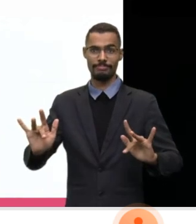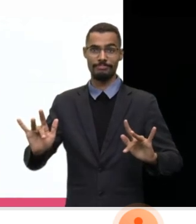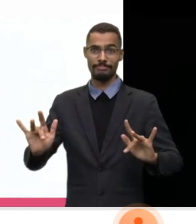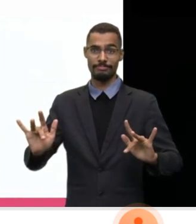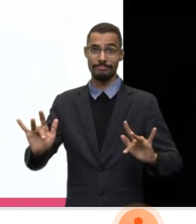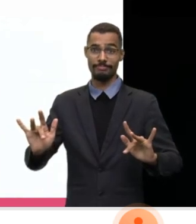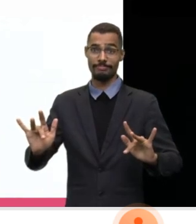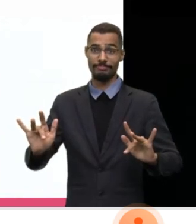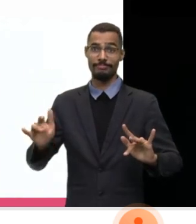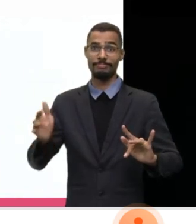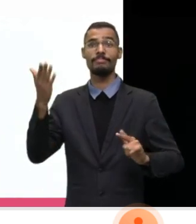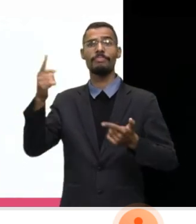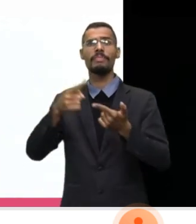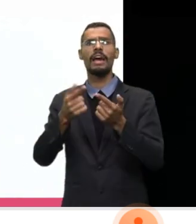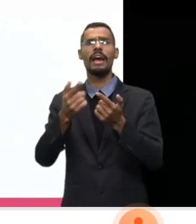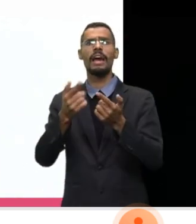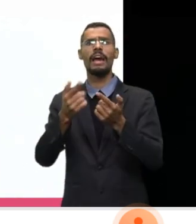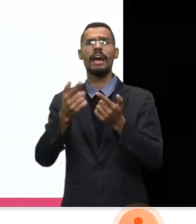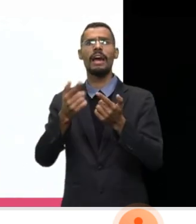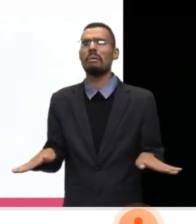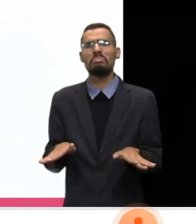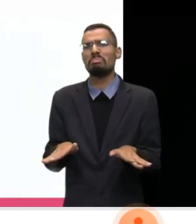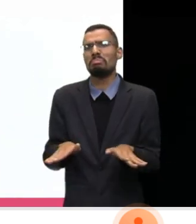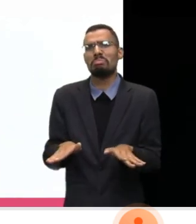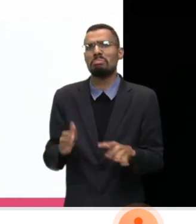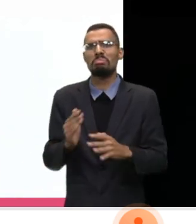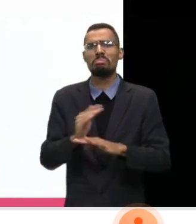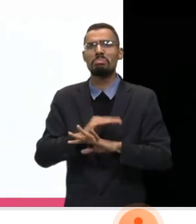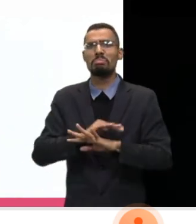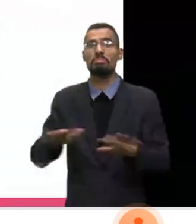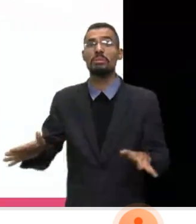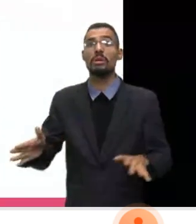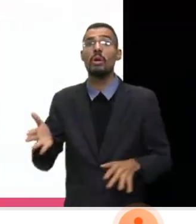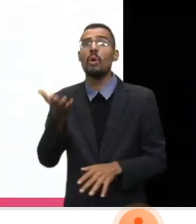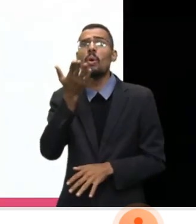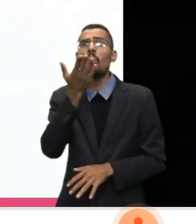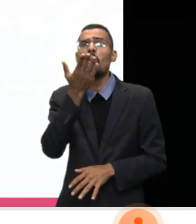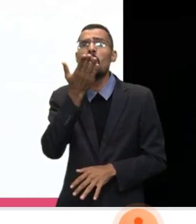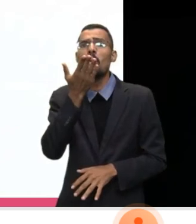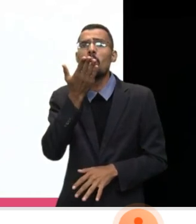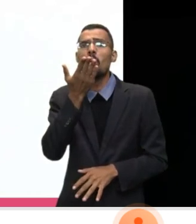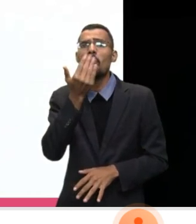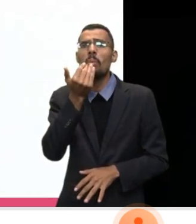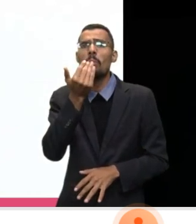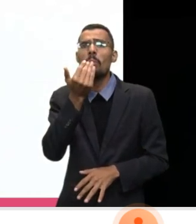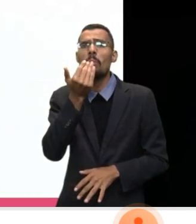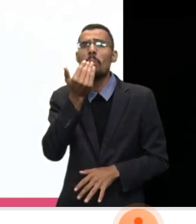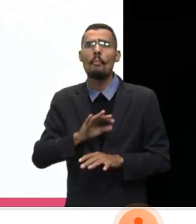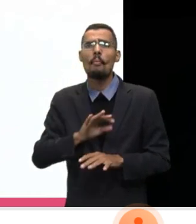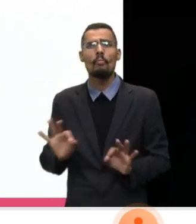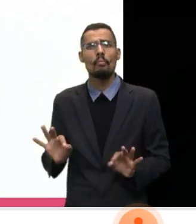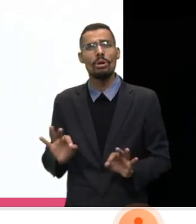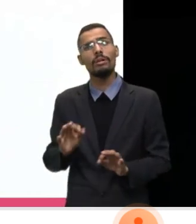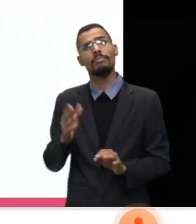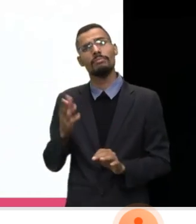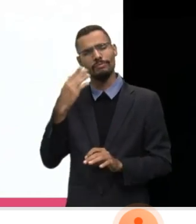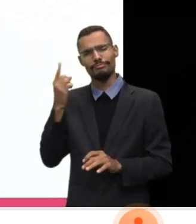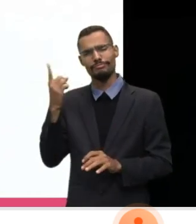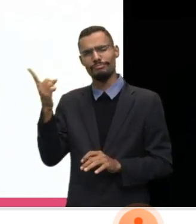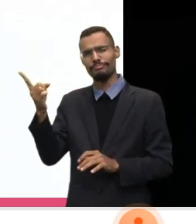diferente. O acabar como terminar, tá? Ou a comida que acabou. Vamos primeiro com o